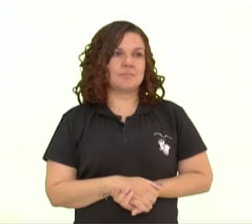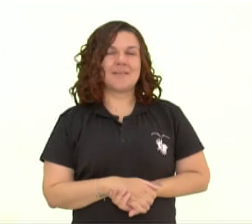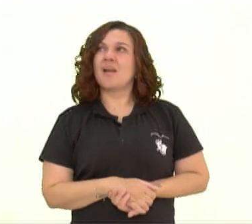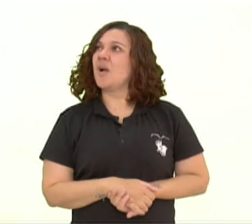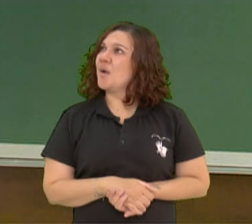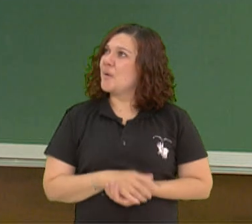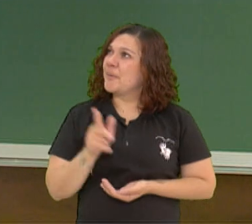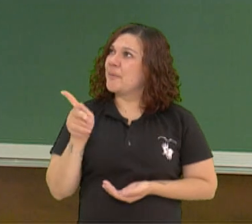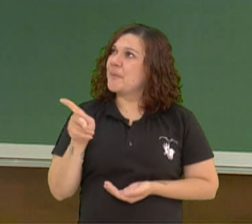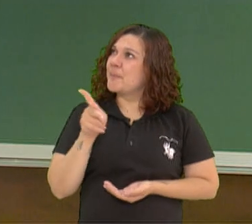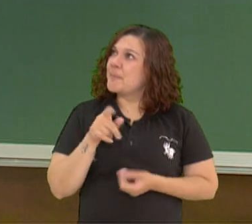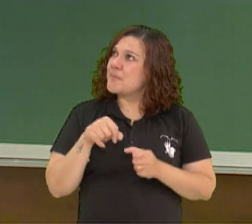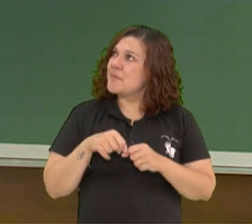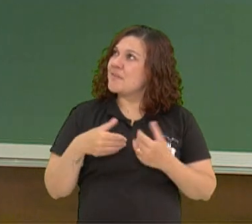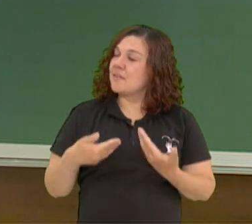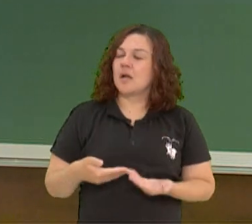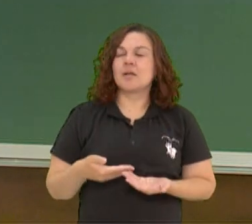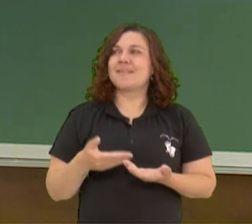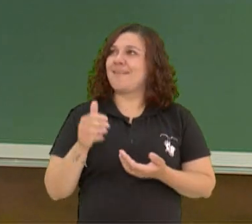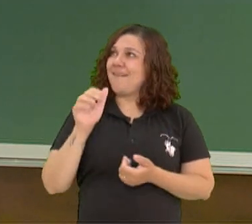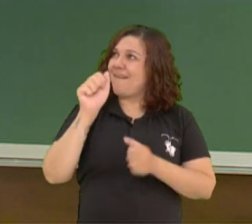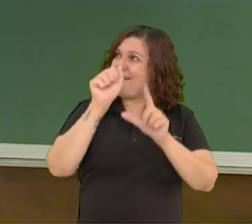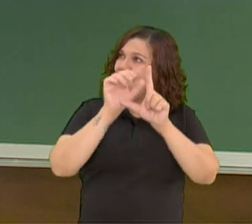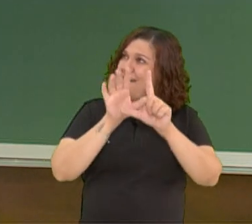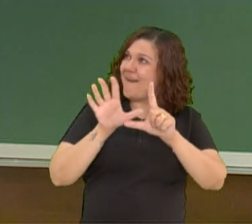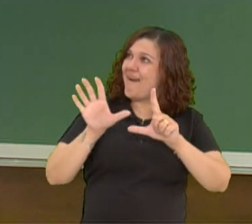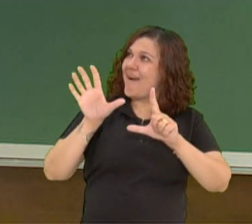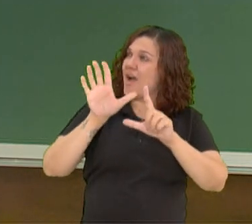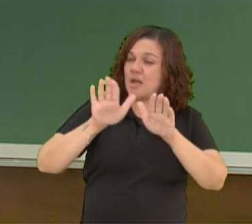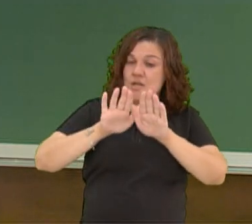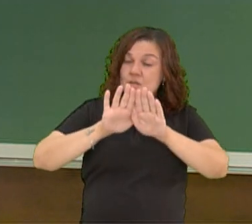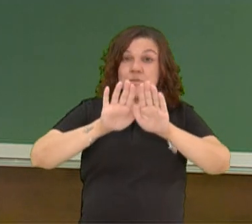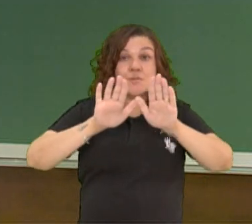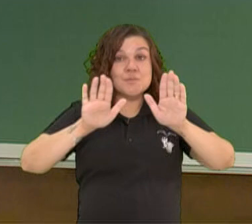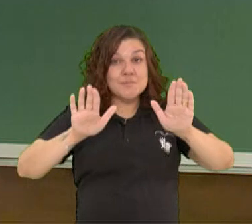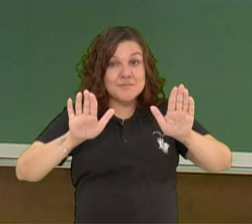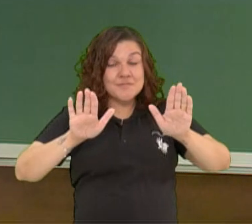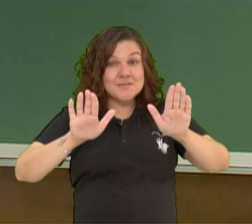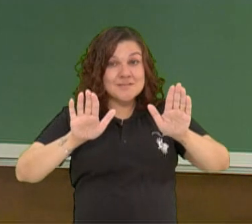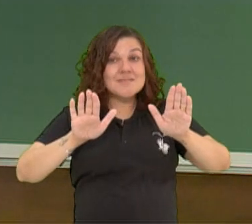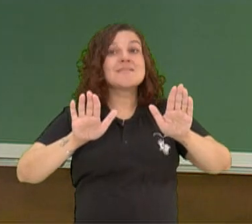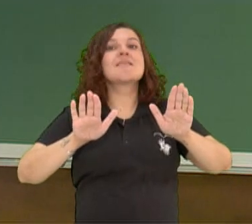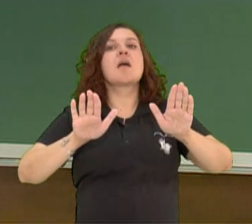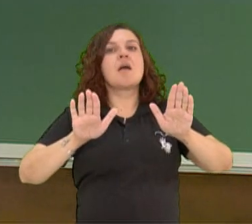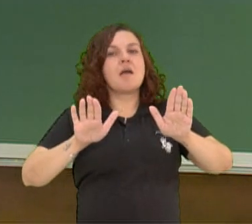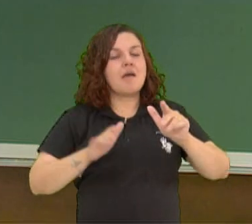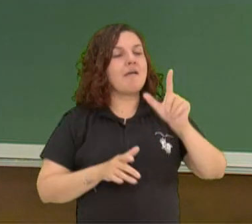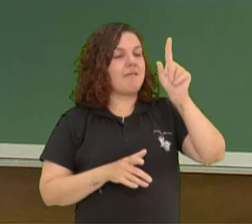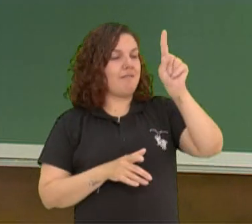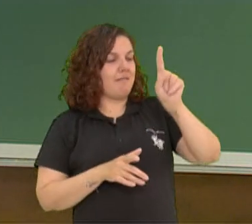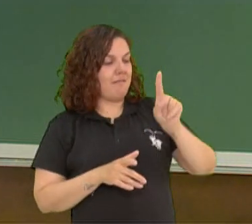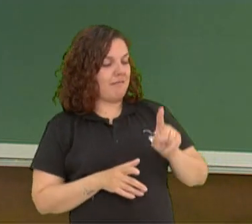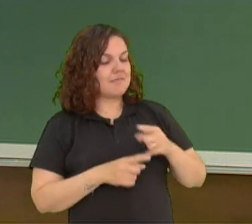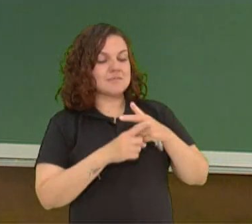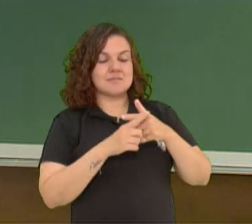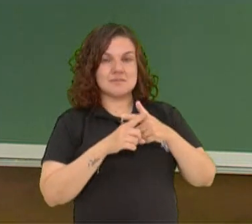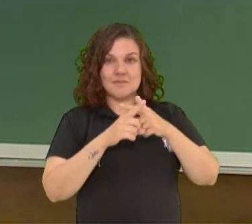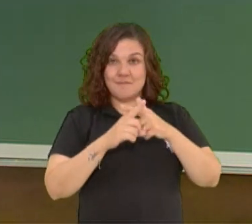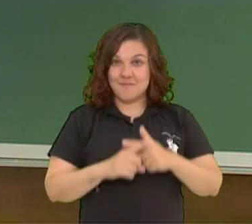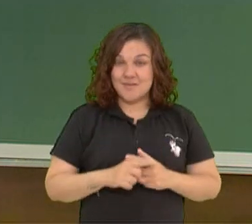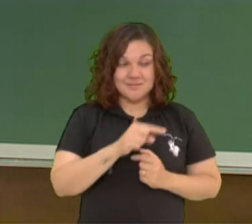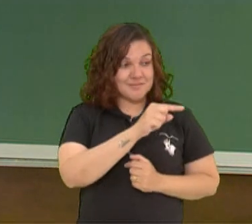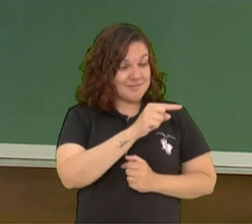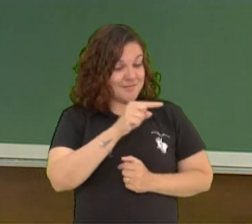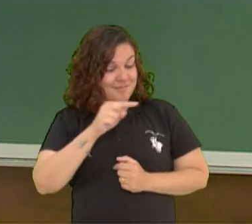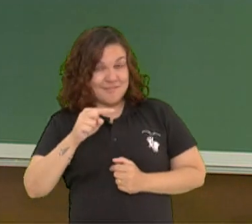como é que faz isso mesmo, professora? A área é a superfície. É um lado vezes o outro, né?